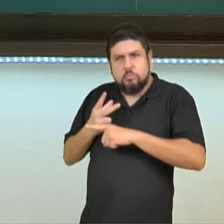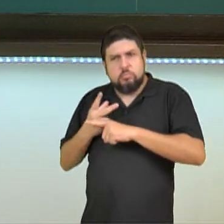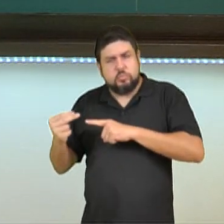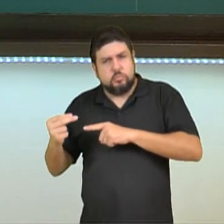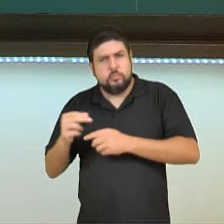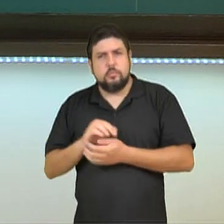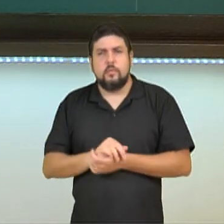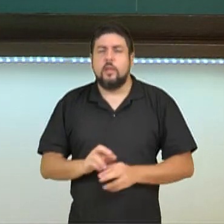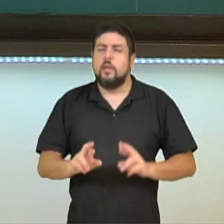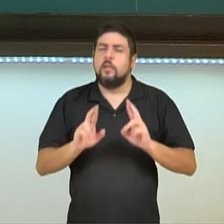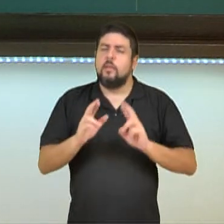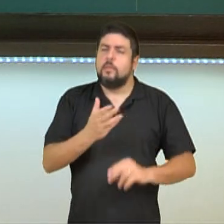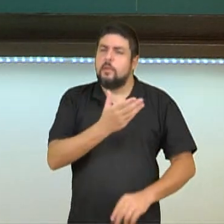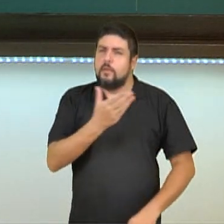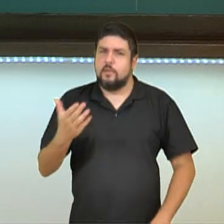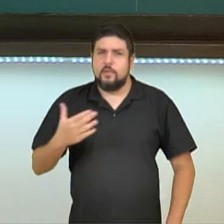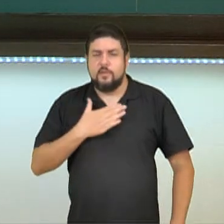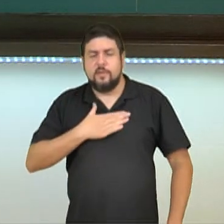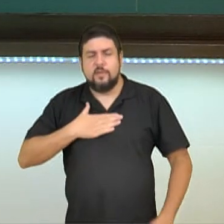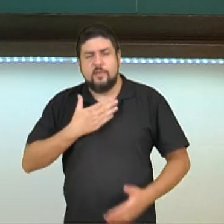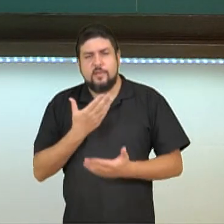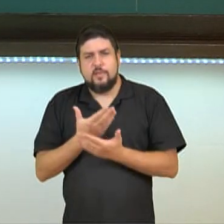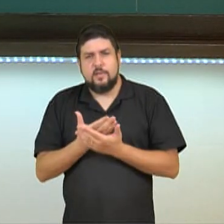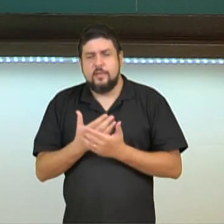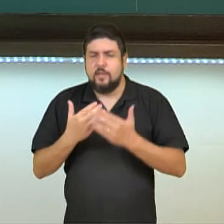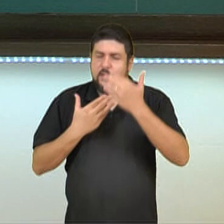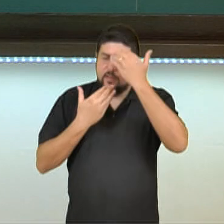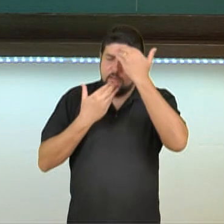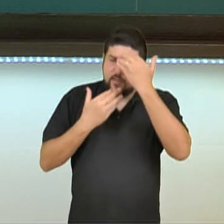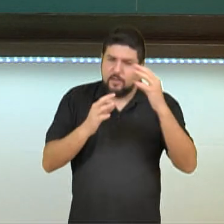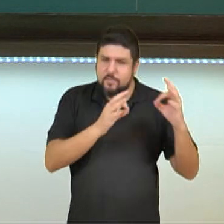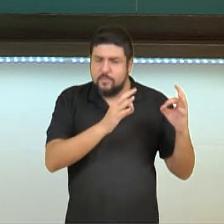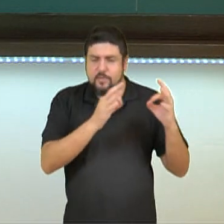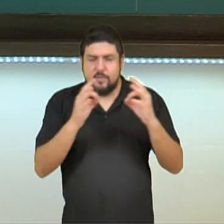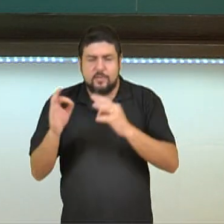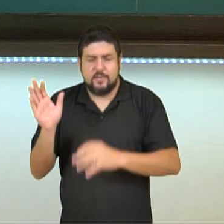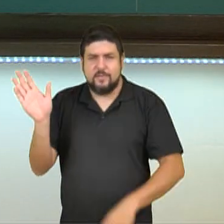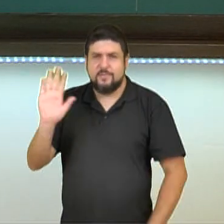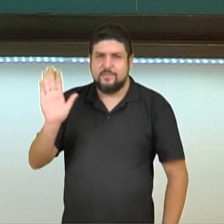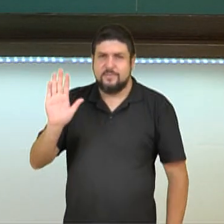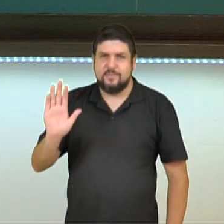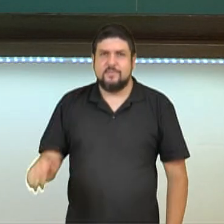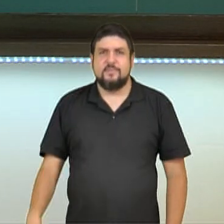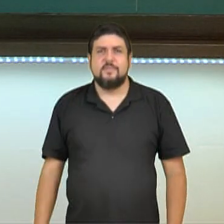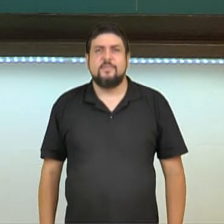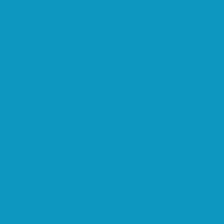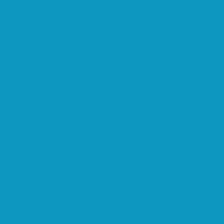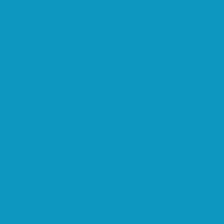Espero que você tenha gostado dessa aula, agradeço sua atenção e até breve.